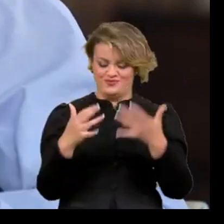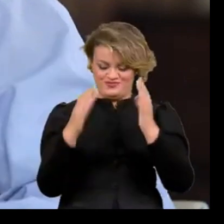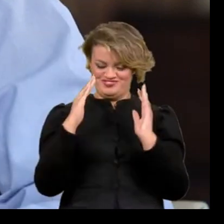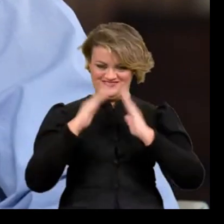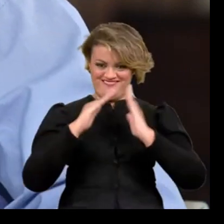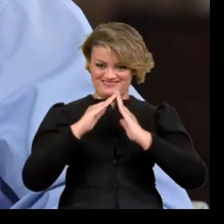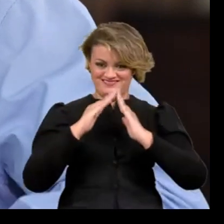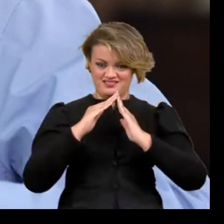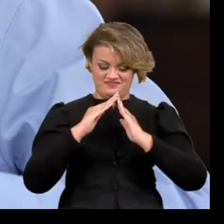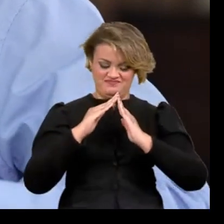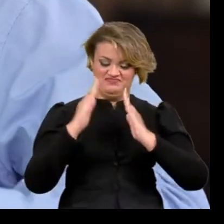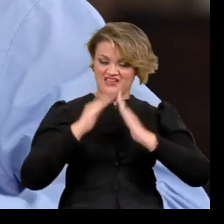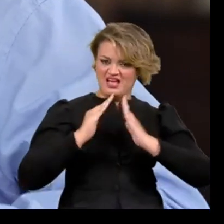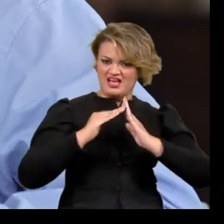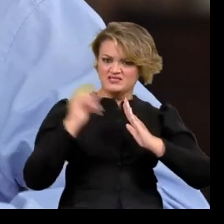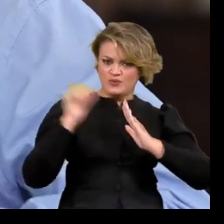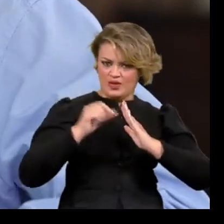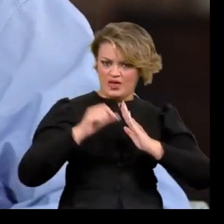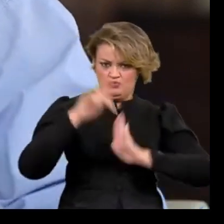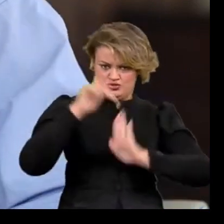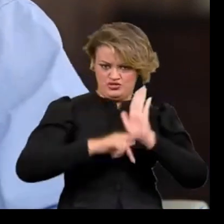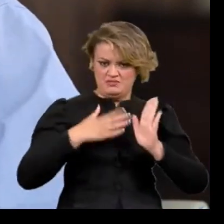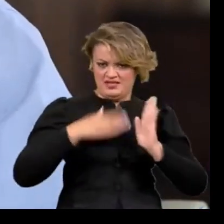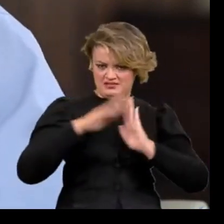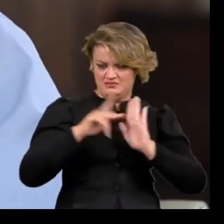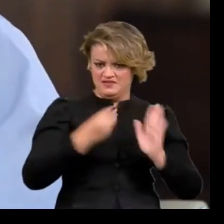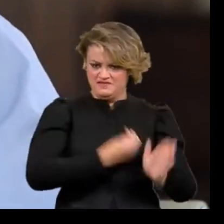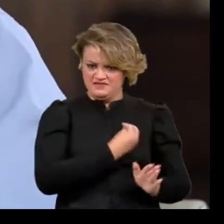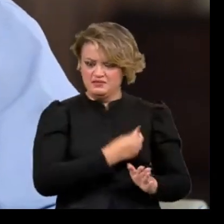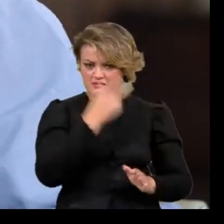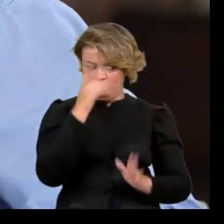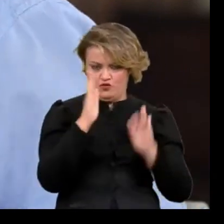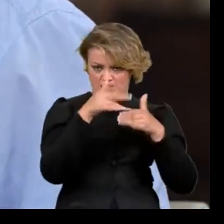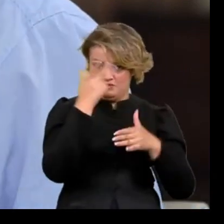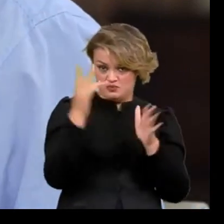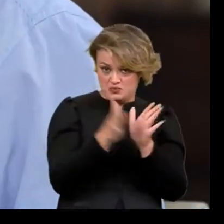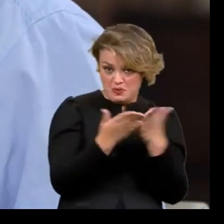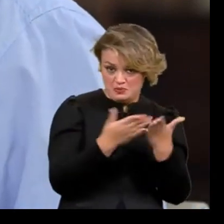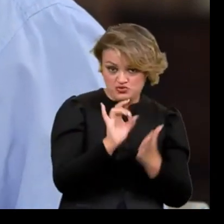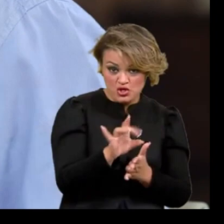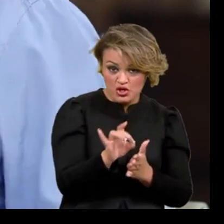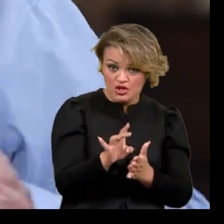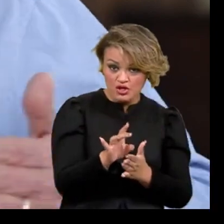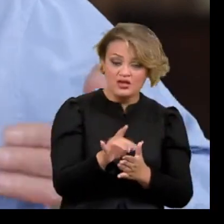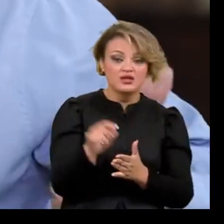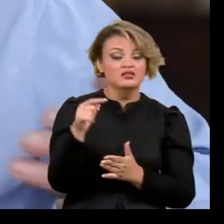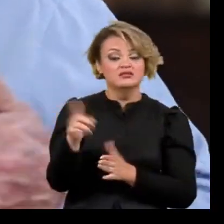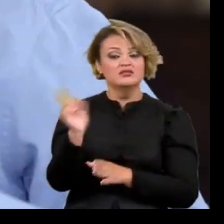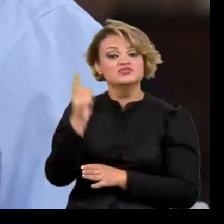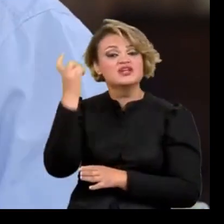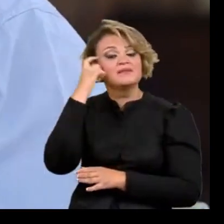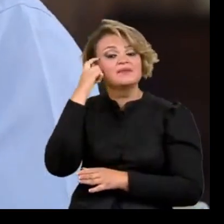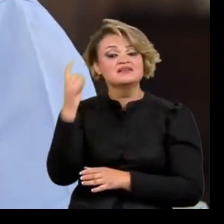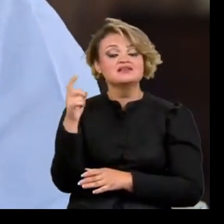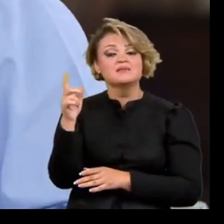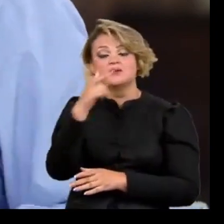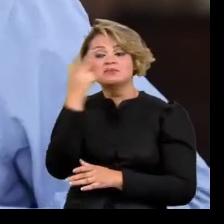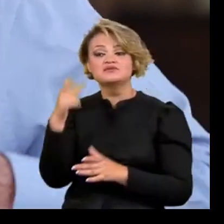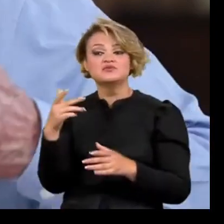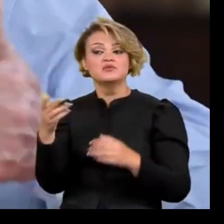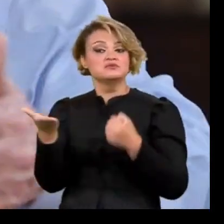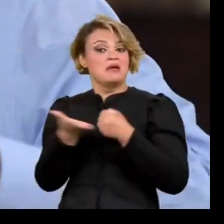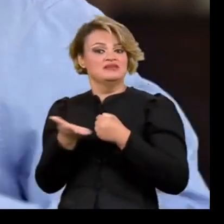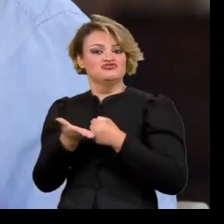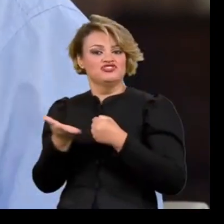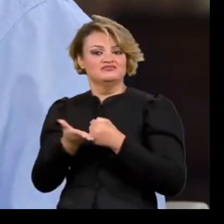a casa da minha vida para as pessoas mais pobres vamos fazer minha casa minha vida para classe média sim o cara que ganha r$ 10.000